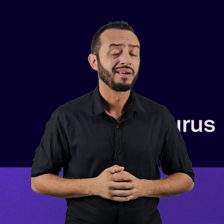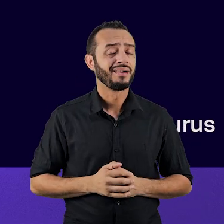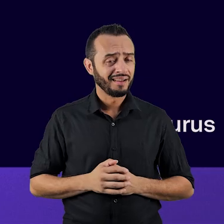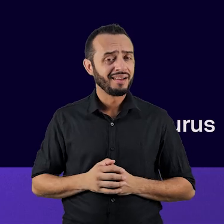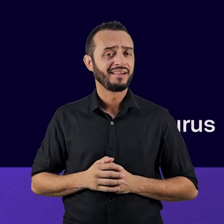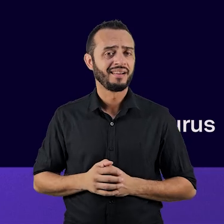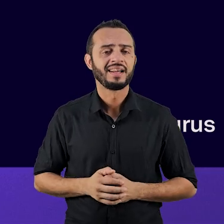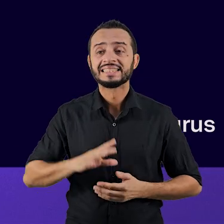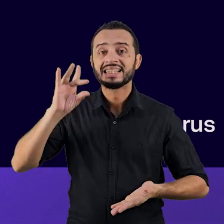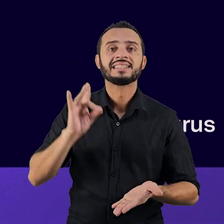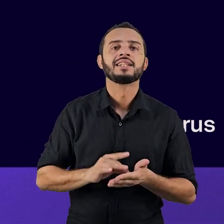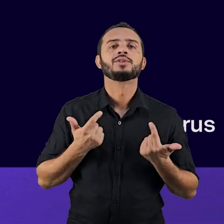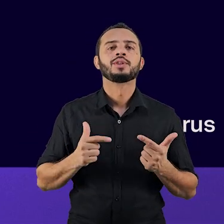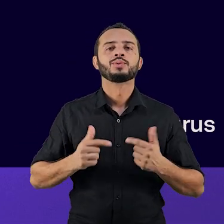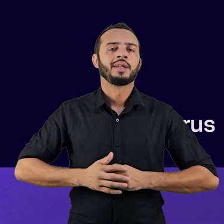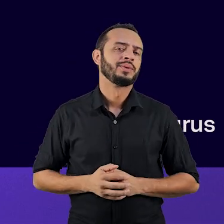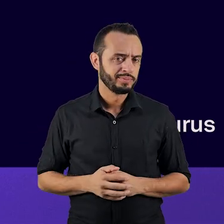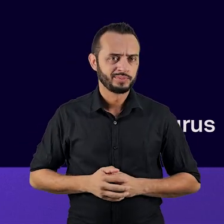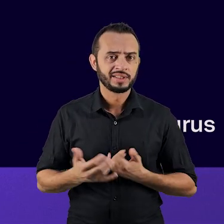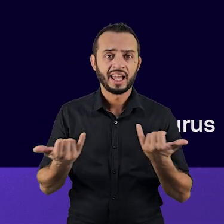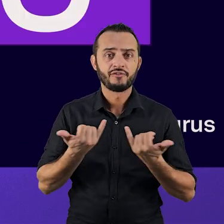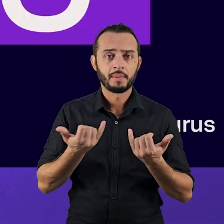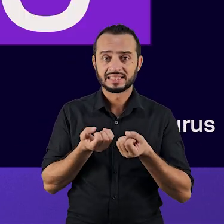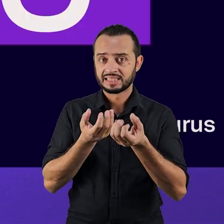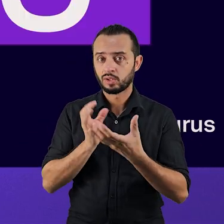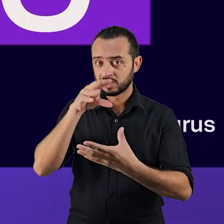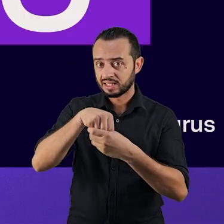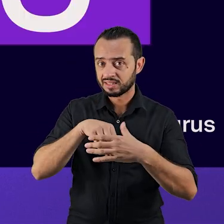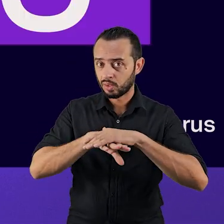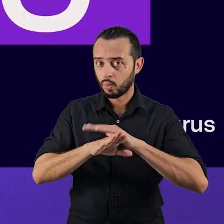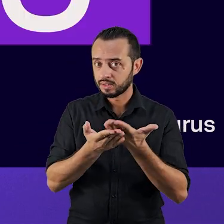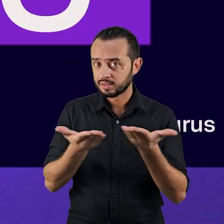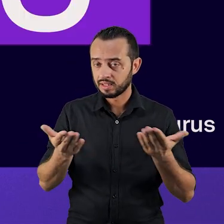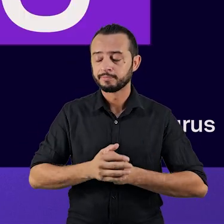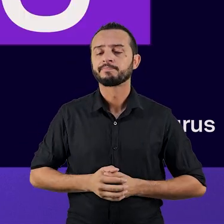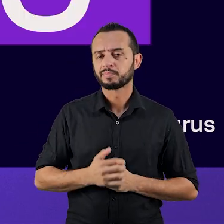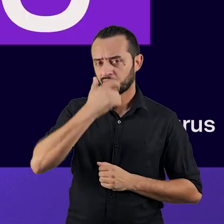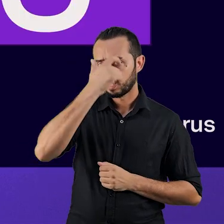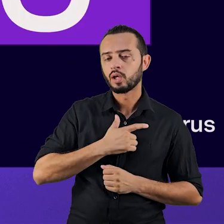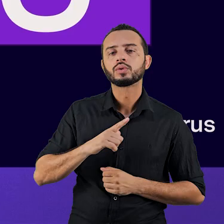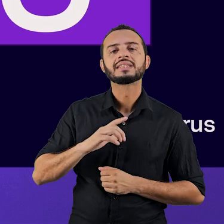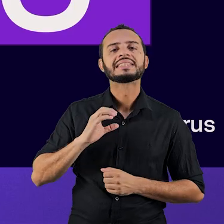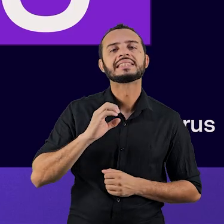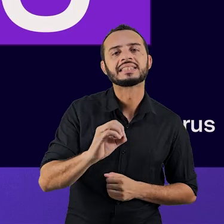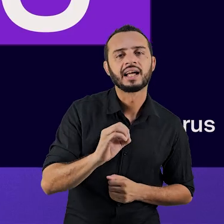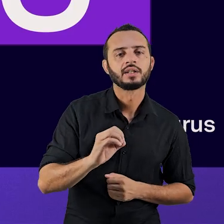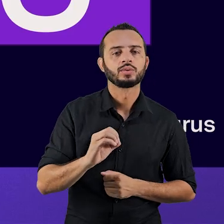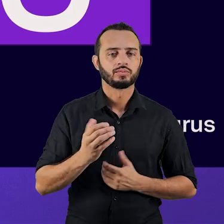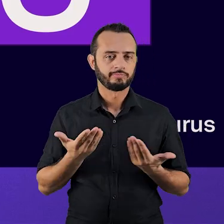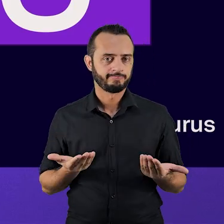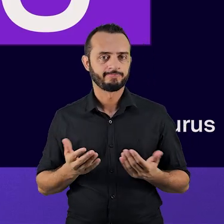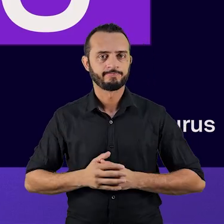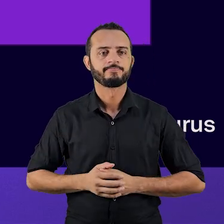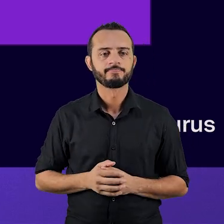não tem incerteza alguma da informação que está guardada lá dentro. Tá? Então, eu tenho 0 de entropia, 0 de